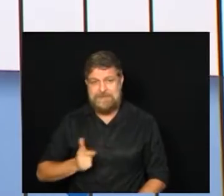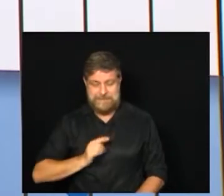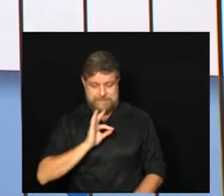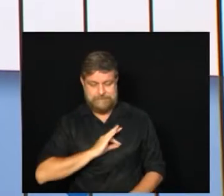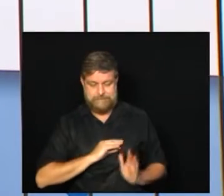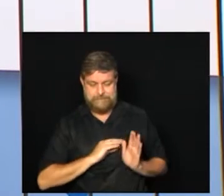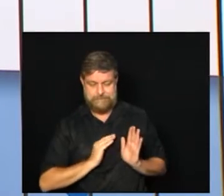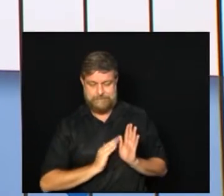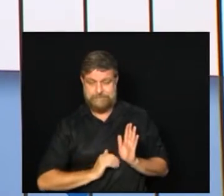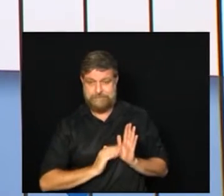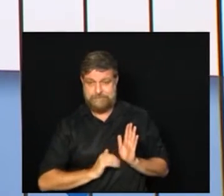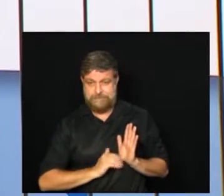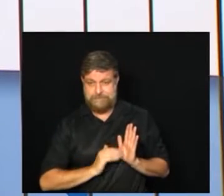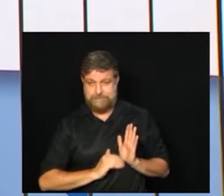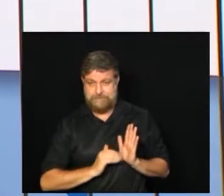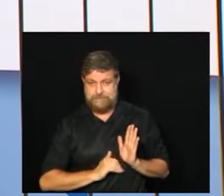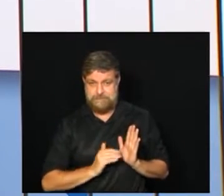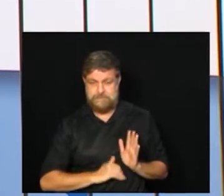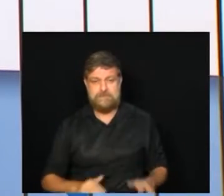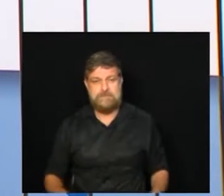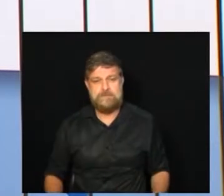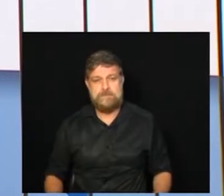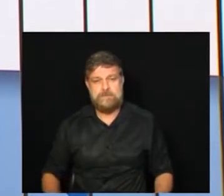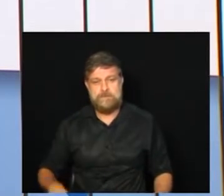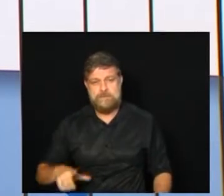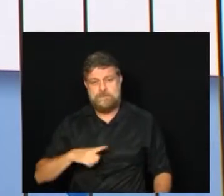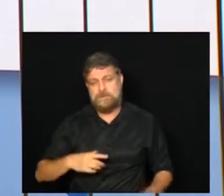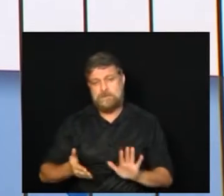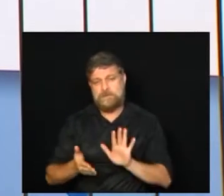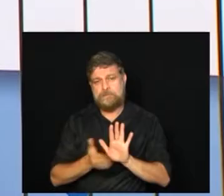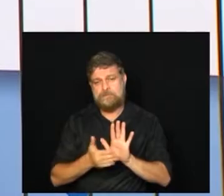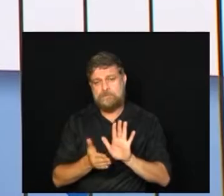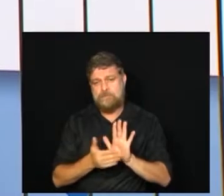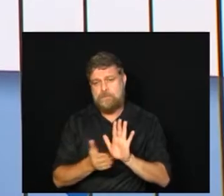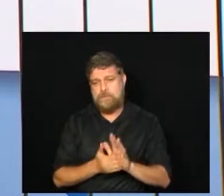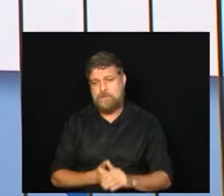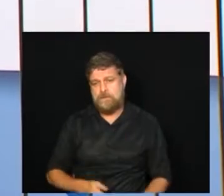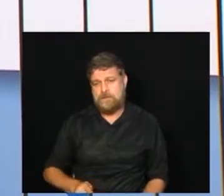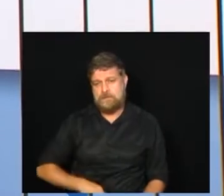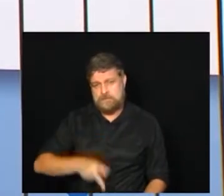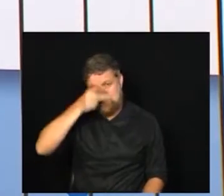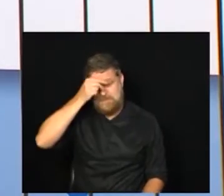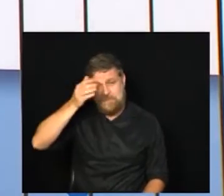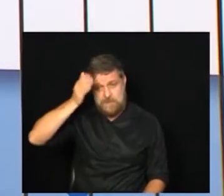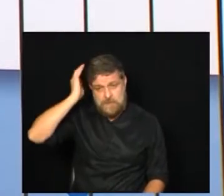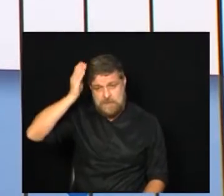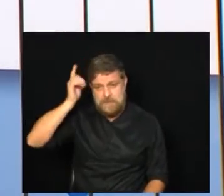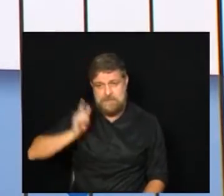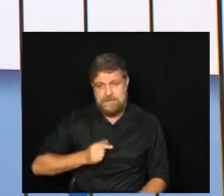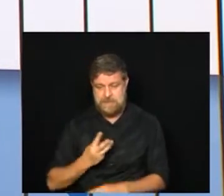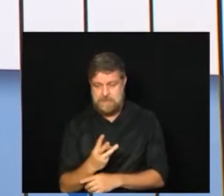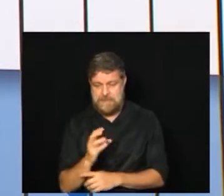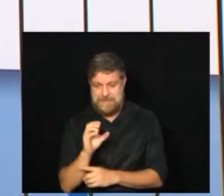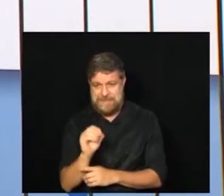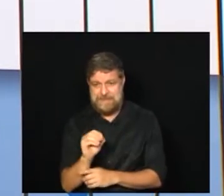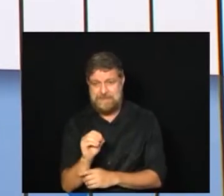chamado consignado na folha de pagamento. A proposta é de autoria do prefeito e aumenta de 30%